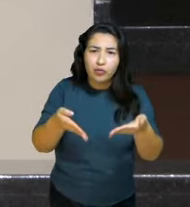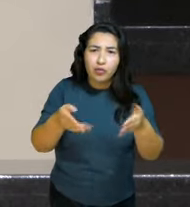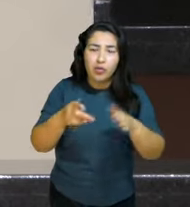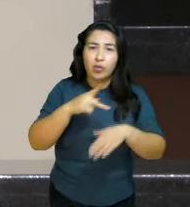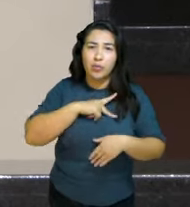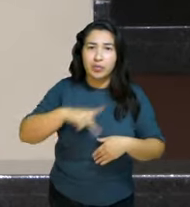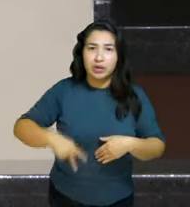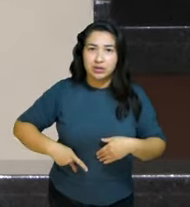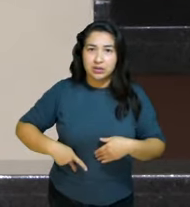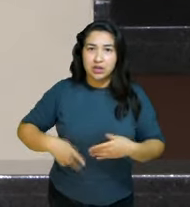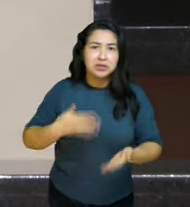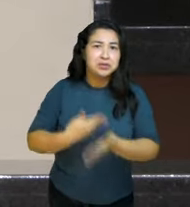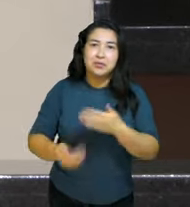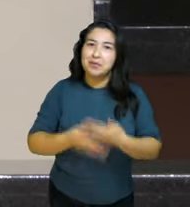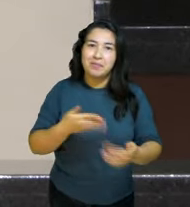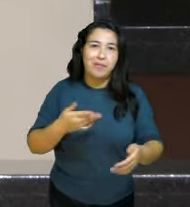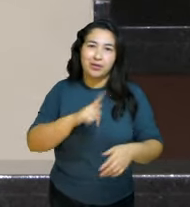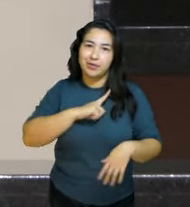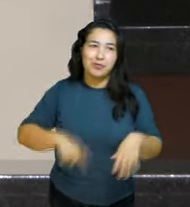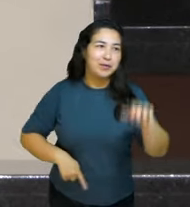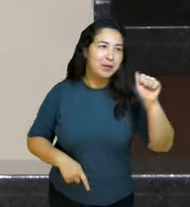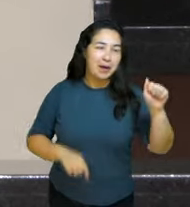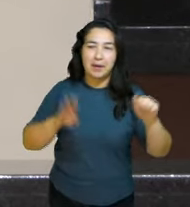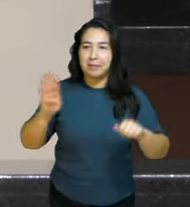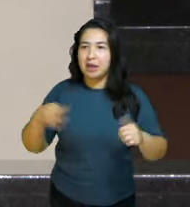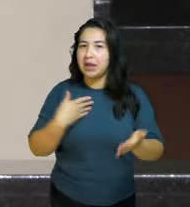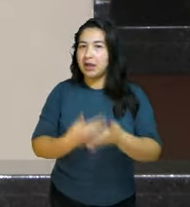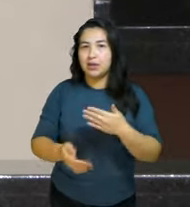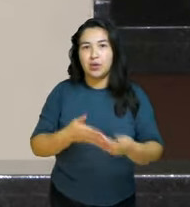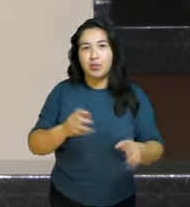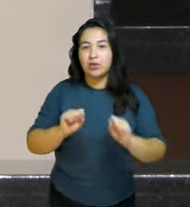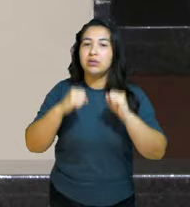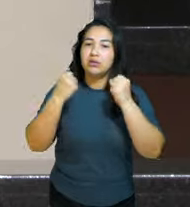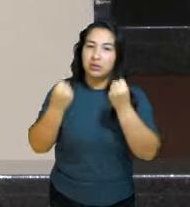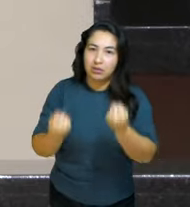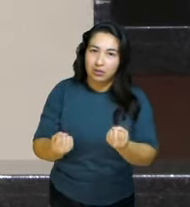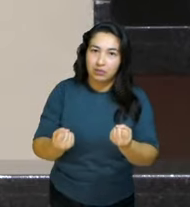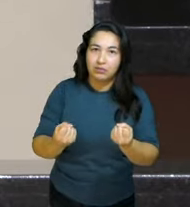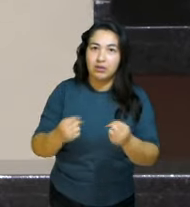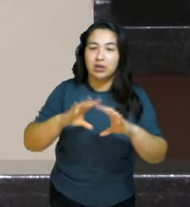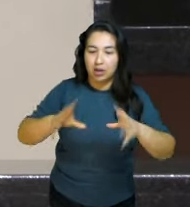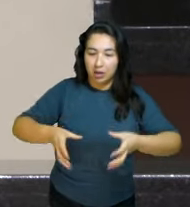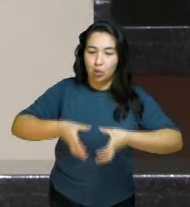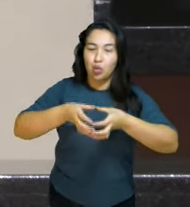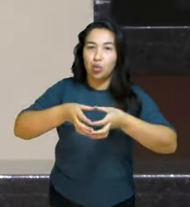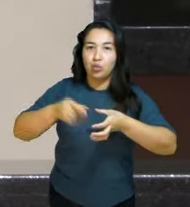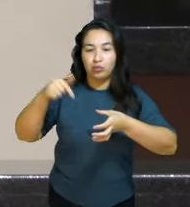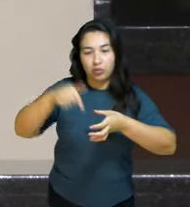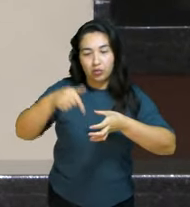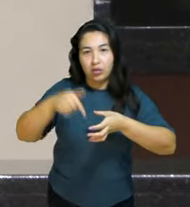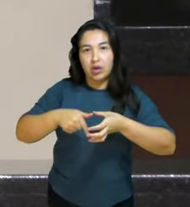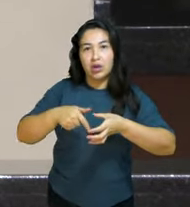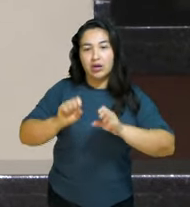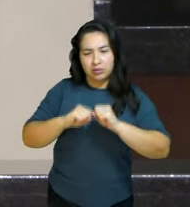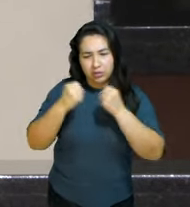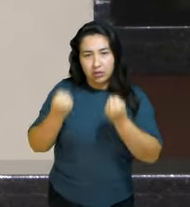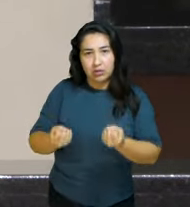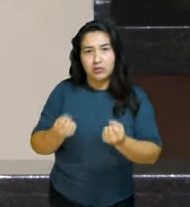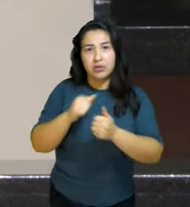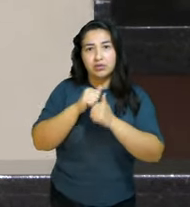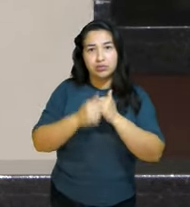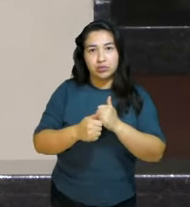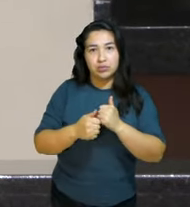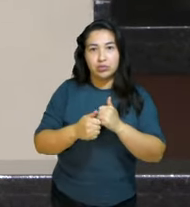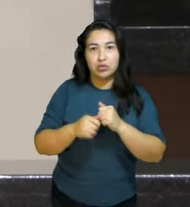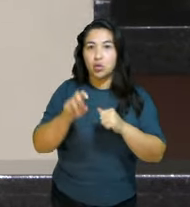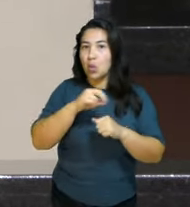aí eu não quero saber se o governo A, B ou C, se é do meu partido, se não é, eu vou defender o meu segmento antes de qualquer partido político ou antes de qualquer governador ou base